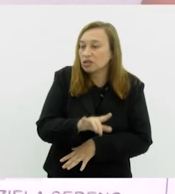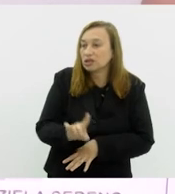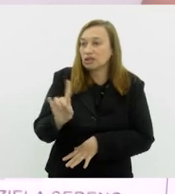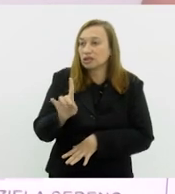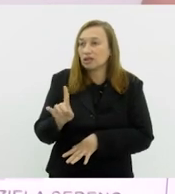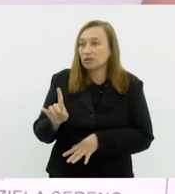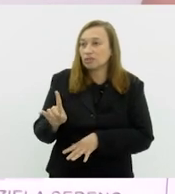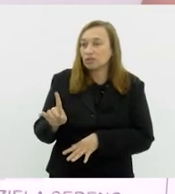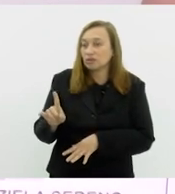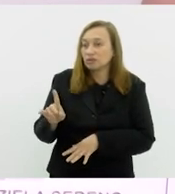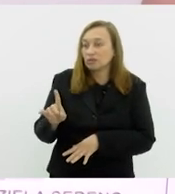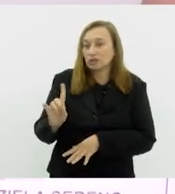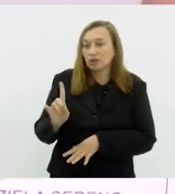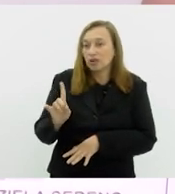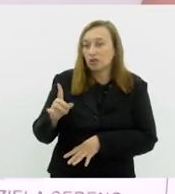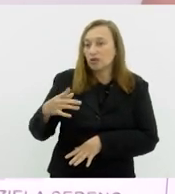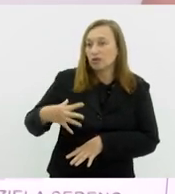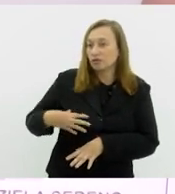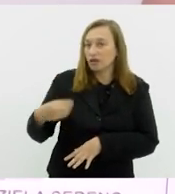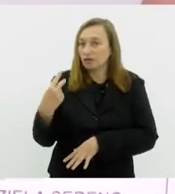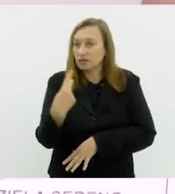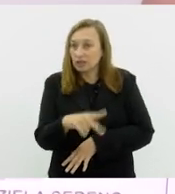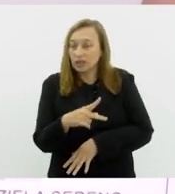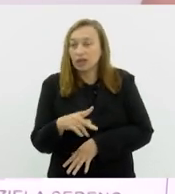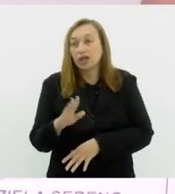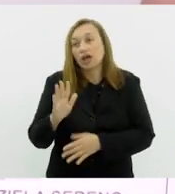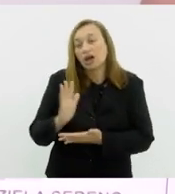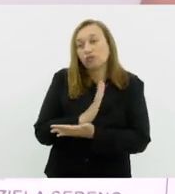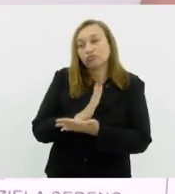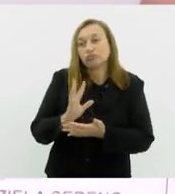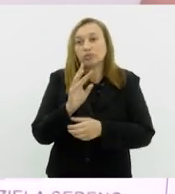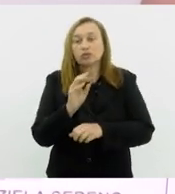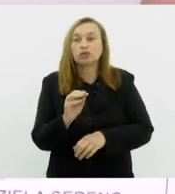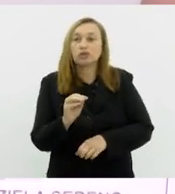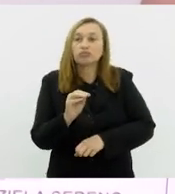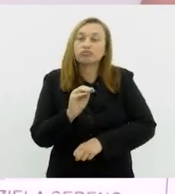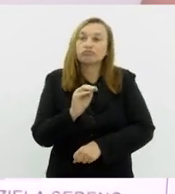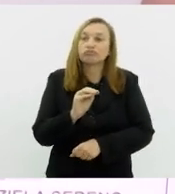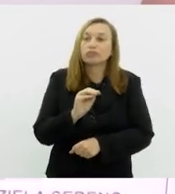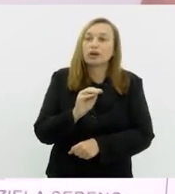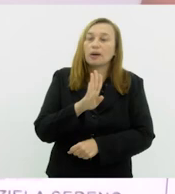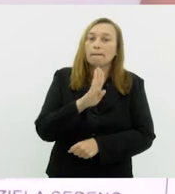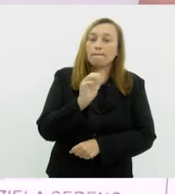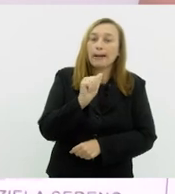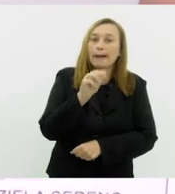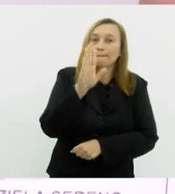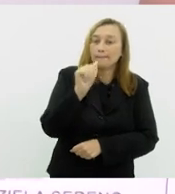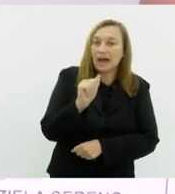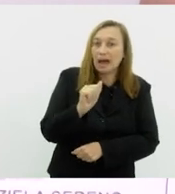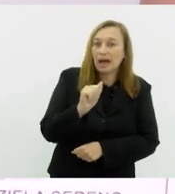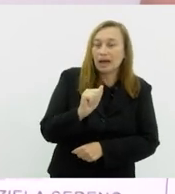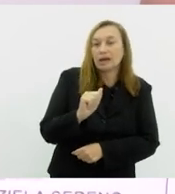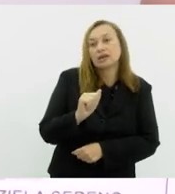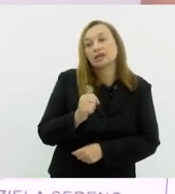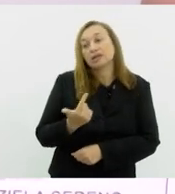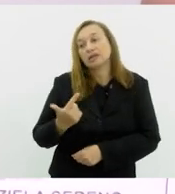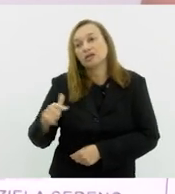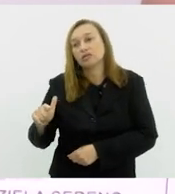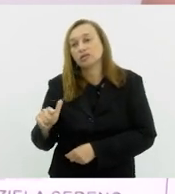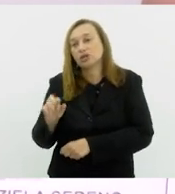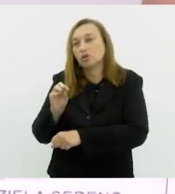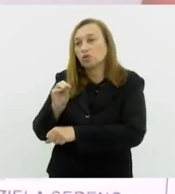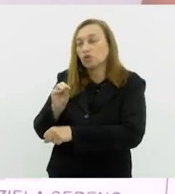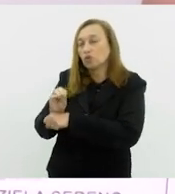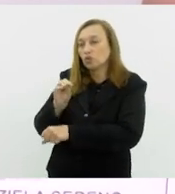cria delas. Né? A maioria são babás ou cuidadoras de idosos. Então, ela cuida do outro, mas não tem tempo de cuidar do